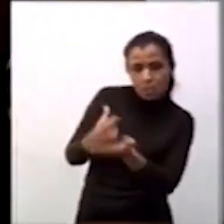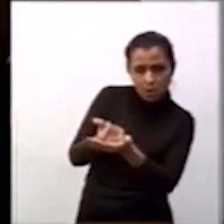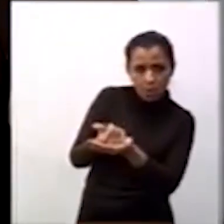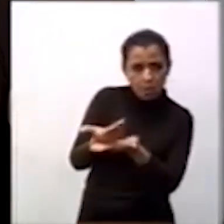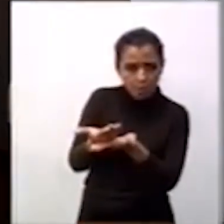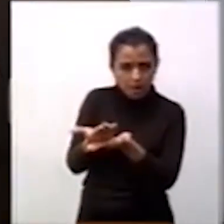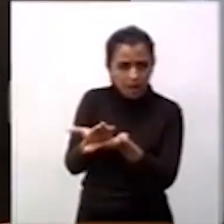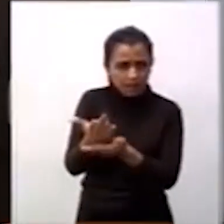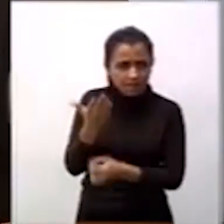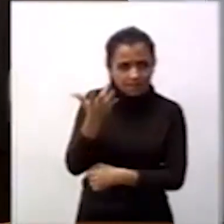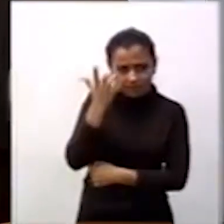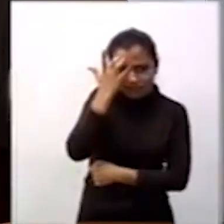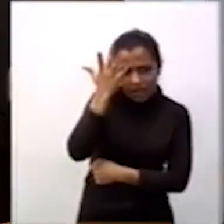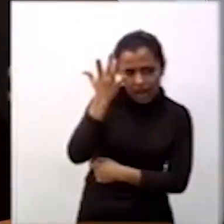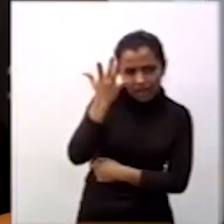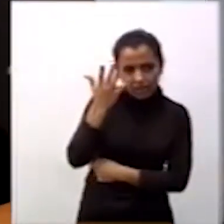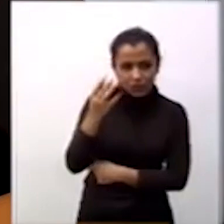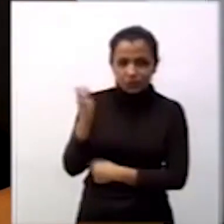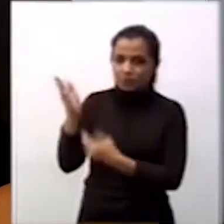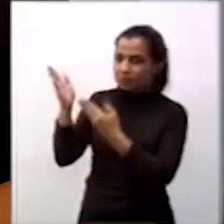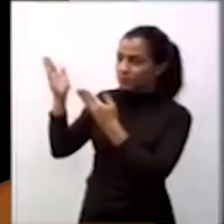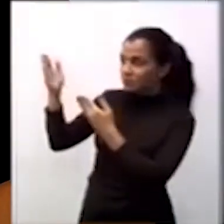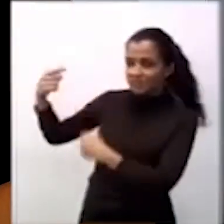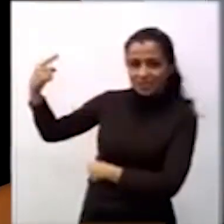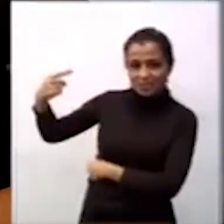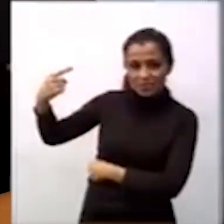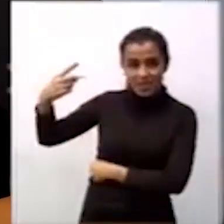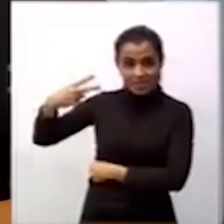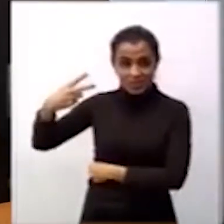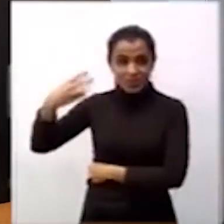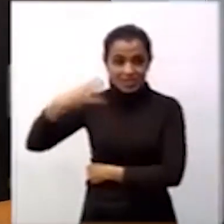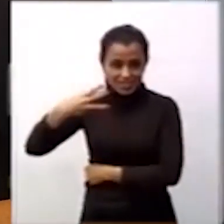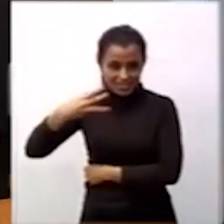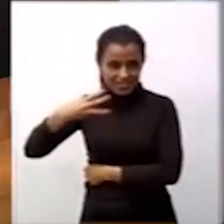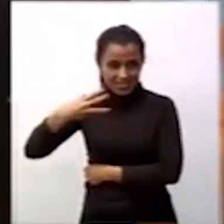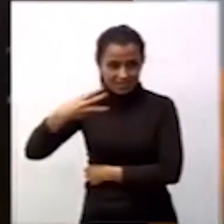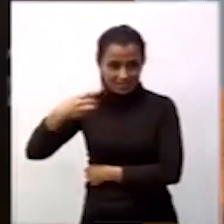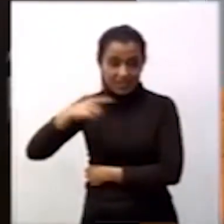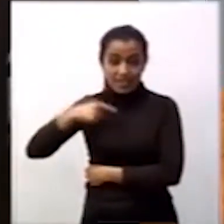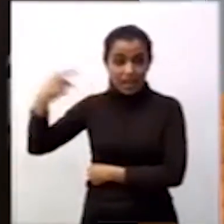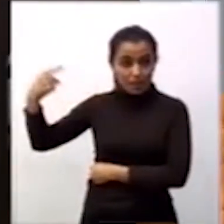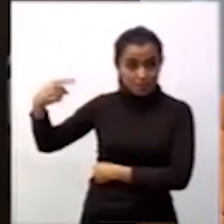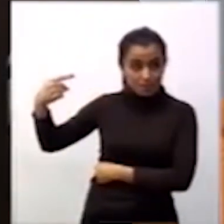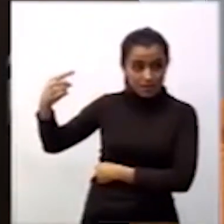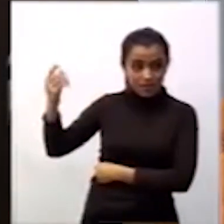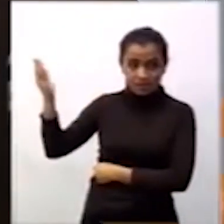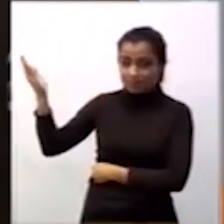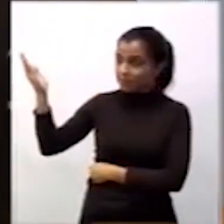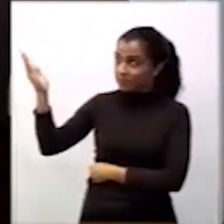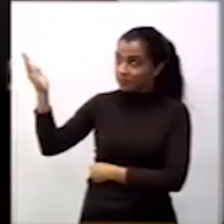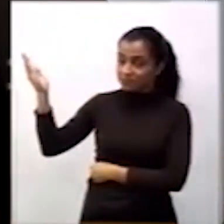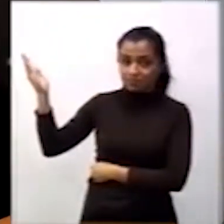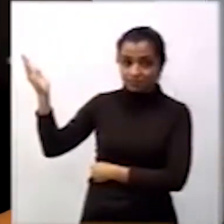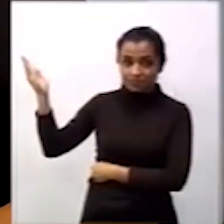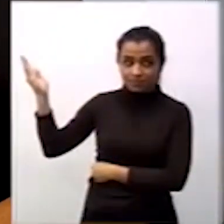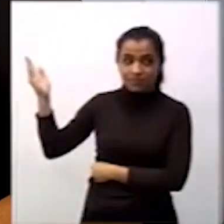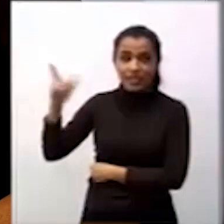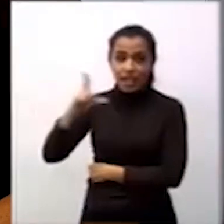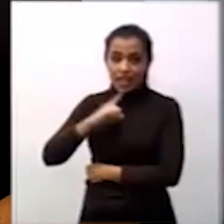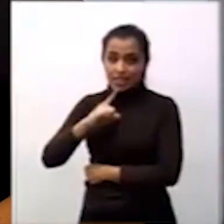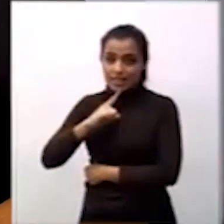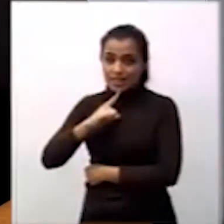você encontra já de um tempo e algumas que você nem encontra mais para comprar. Você sabe de que lâmpadas é que eu estou falando?